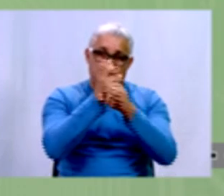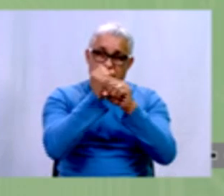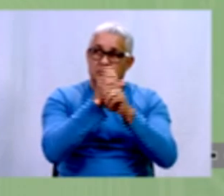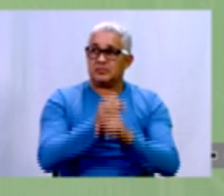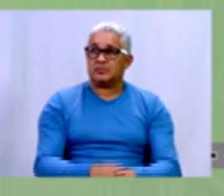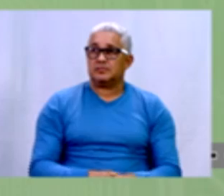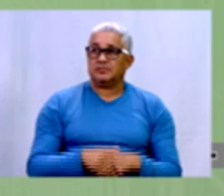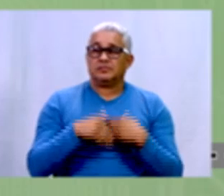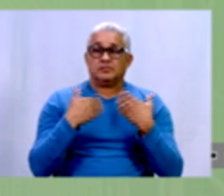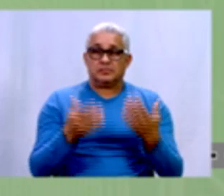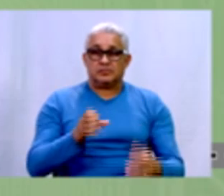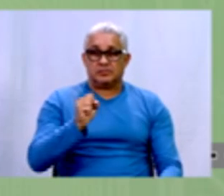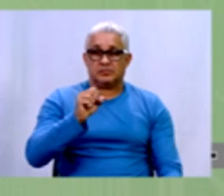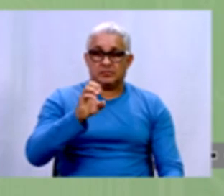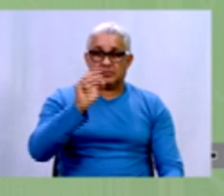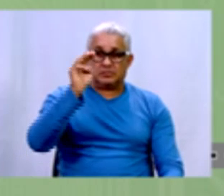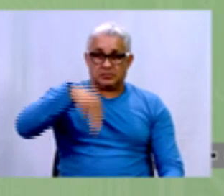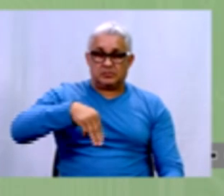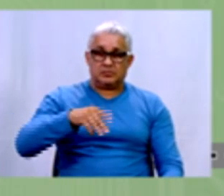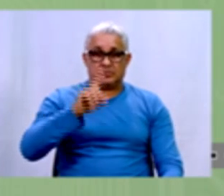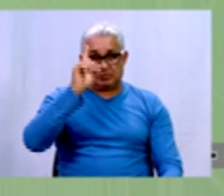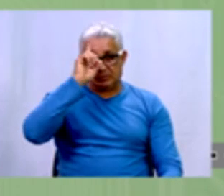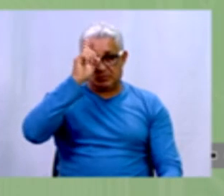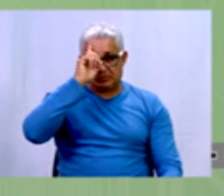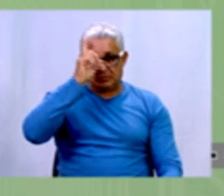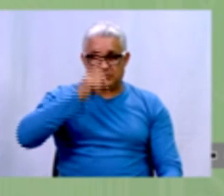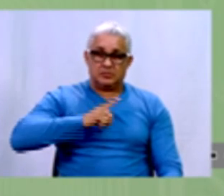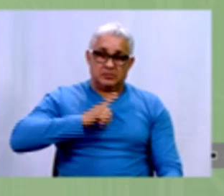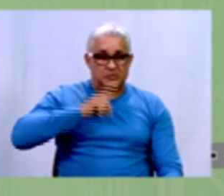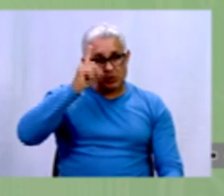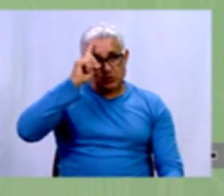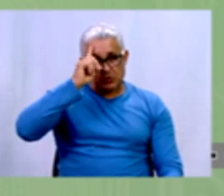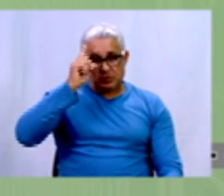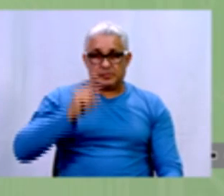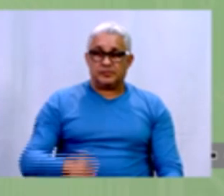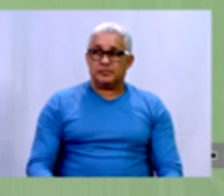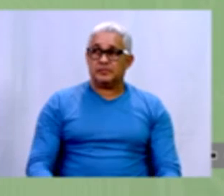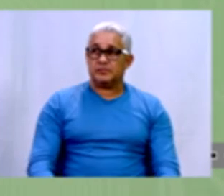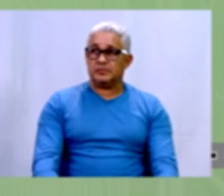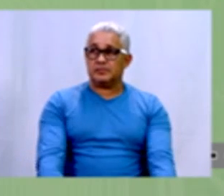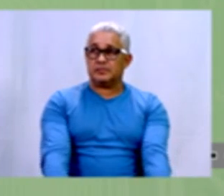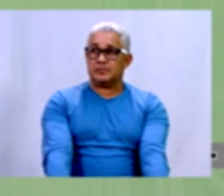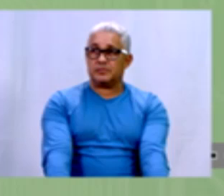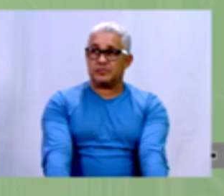E aí, o Scrum diário. Então, temos no Scrum diário